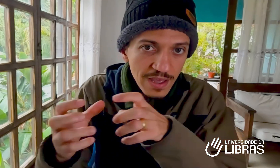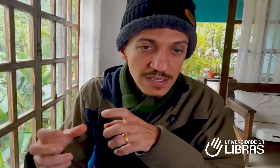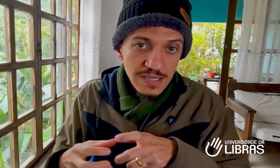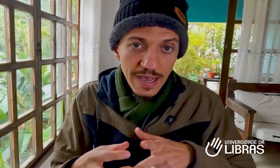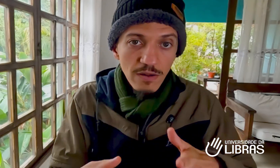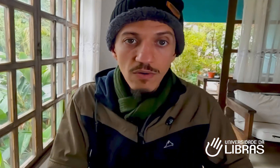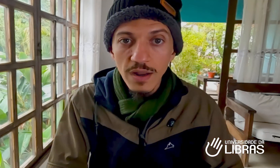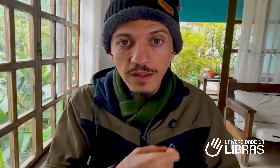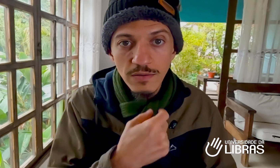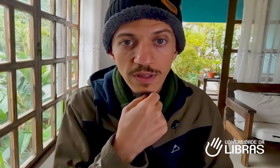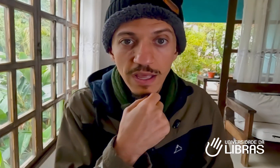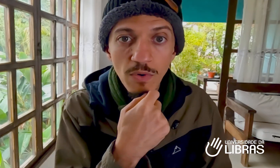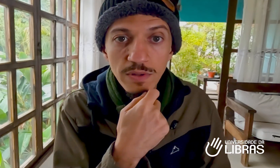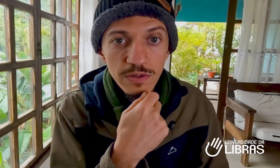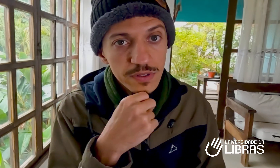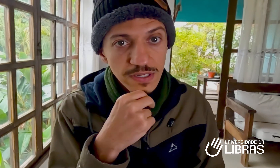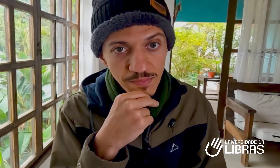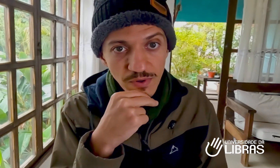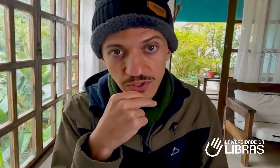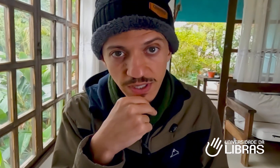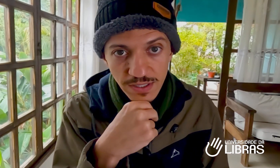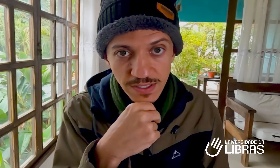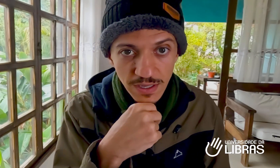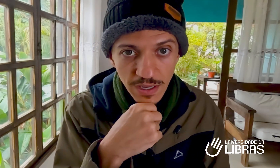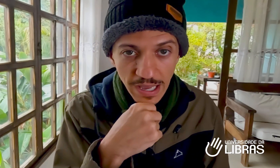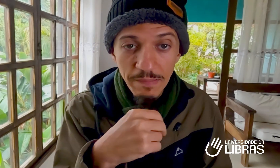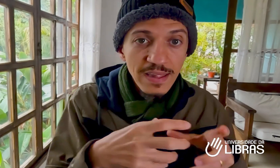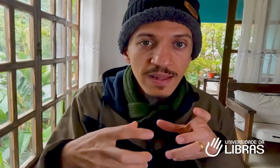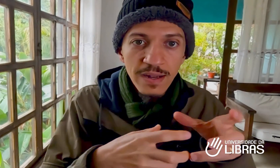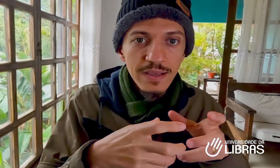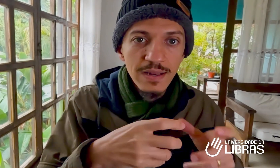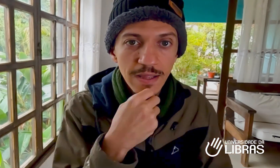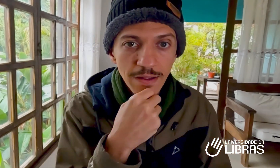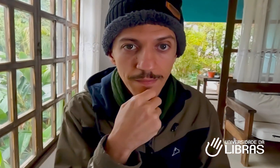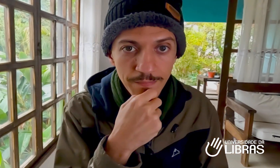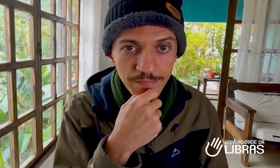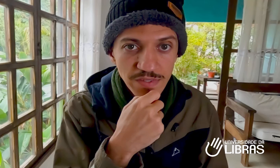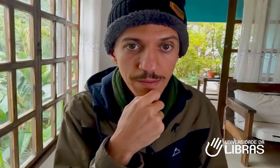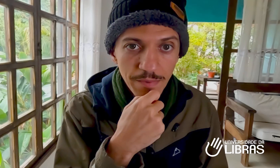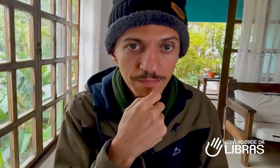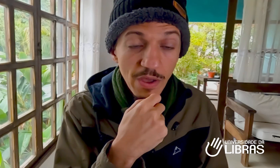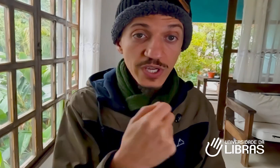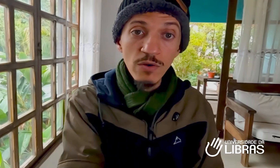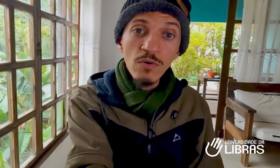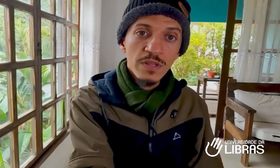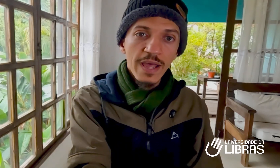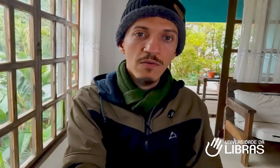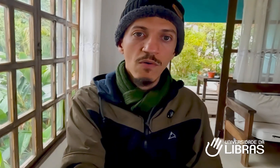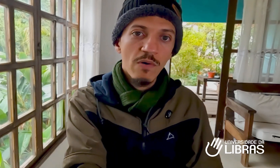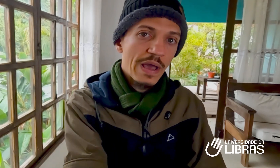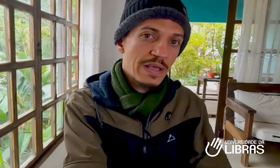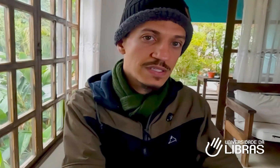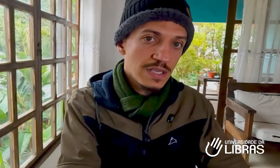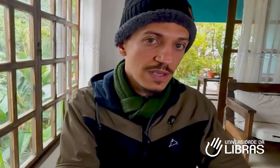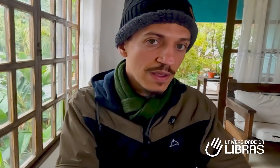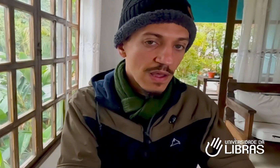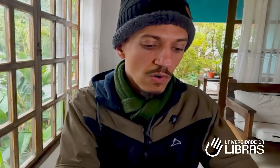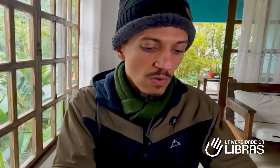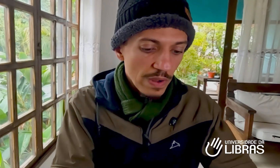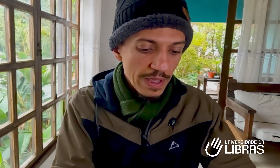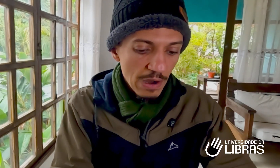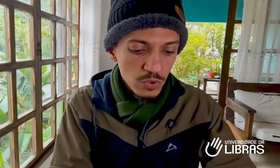ali e saíram colando e montando outras apostilas, remendando aquilo ali, sabe? Eu já encontrei com